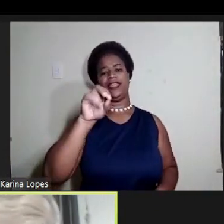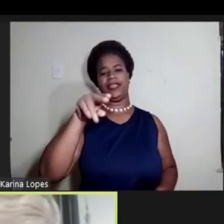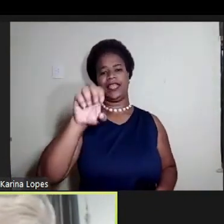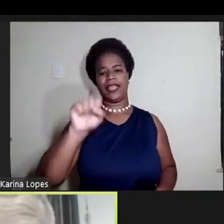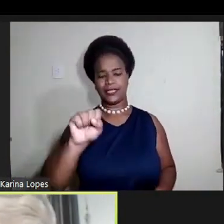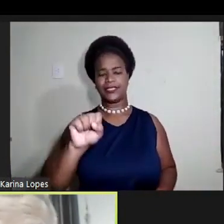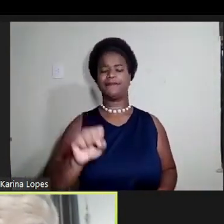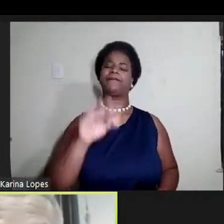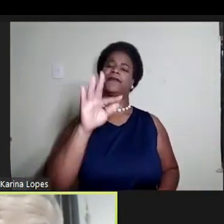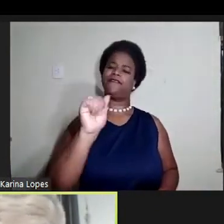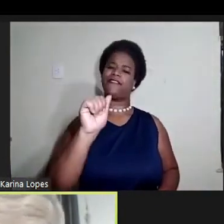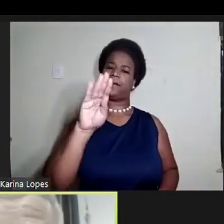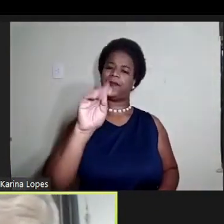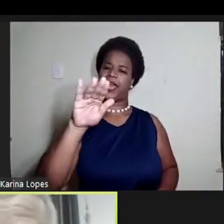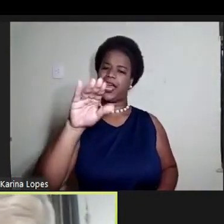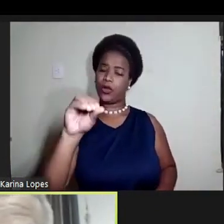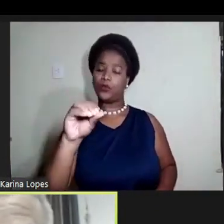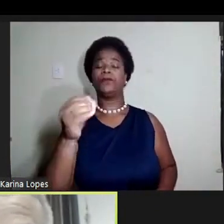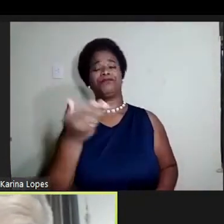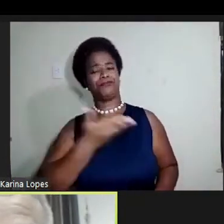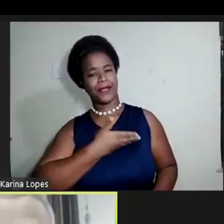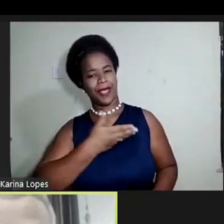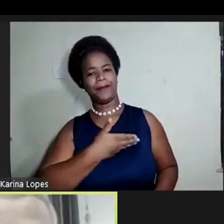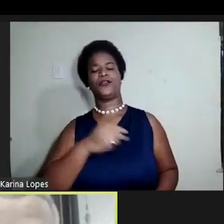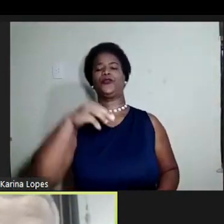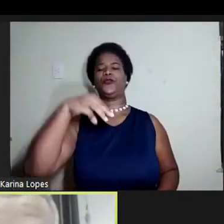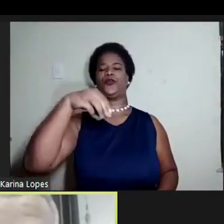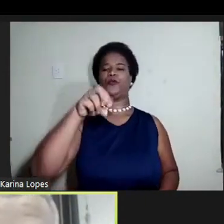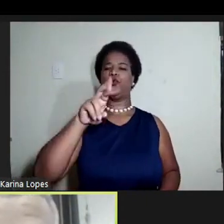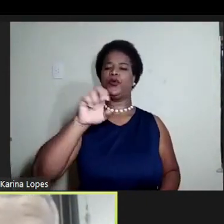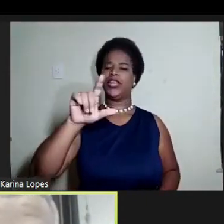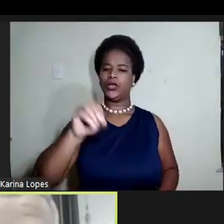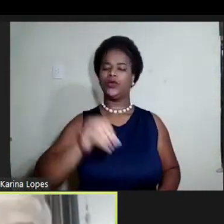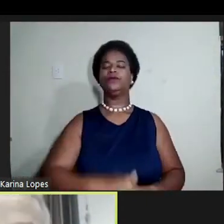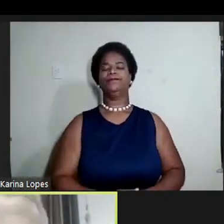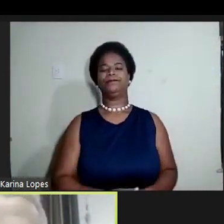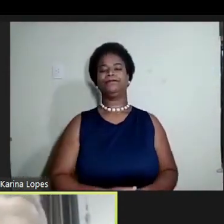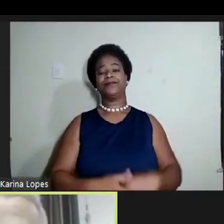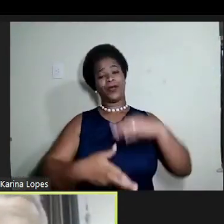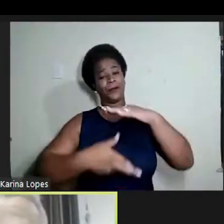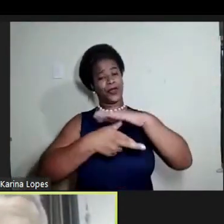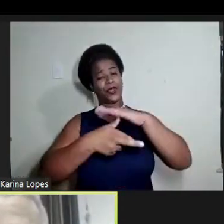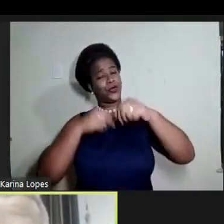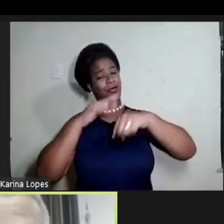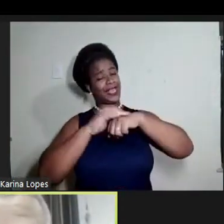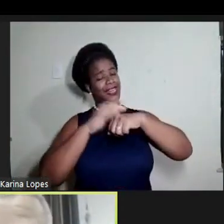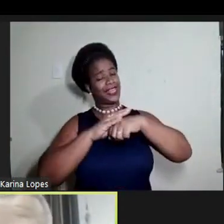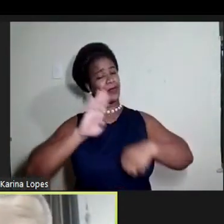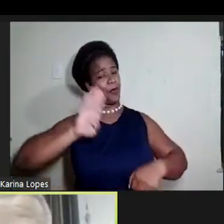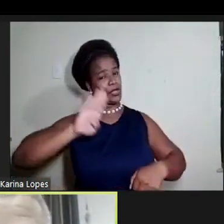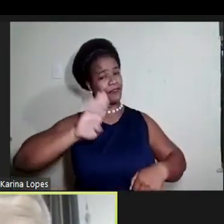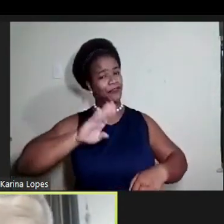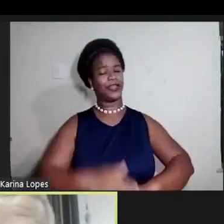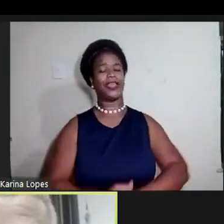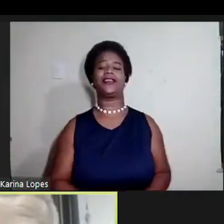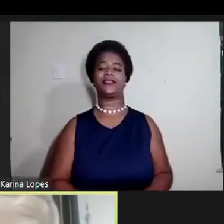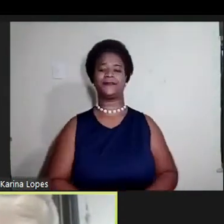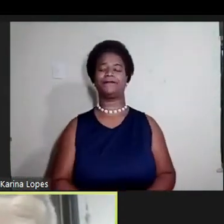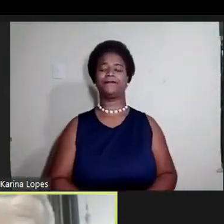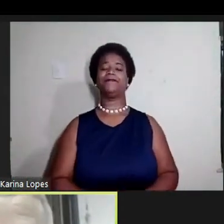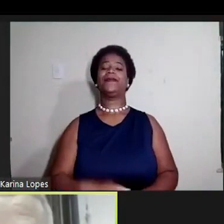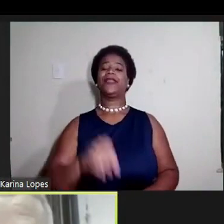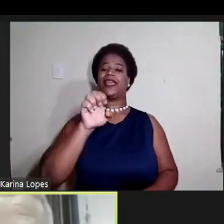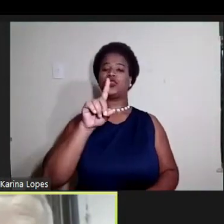grande amigo, Murilo Gomes, Murilinho, meu pró-reitor querido e botafoguense, Eduardo,